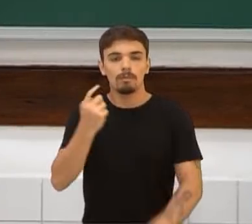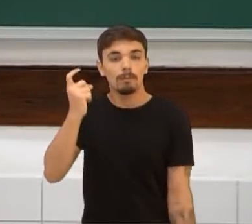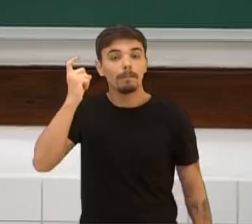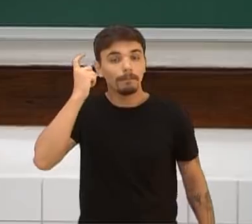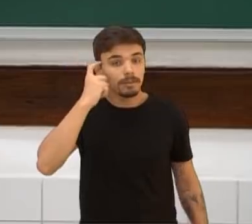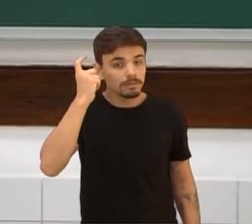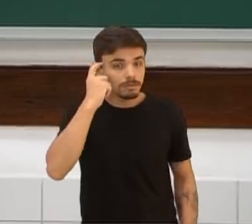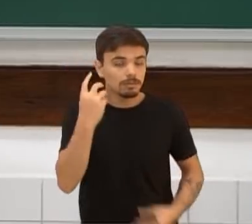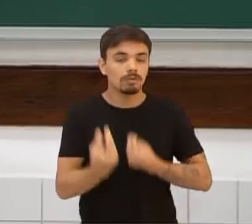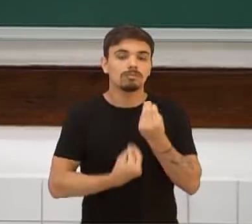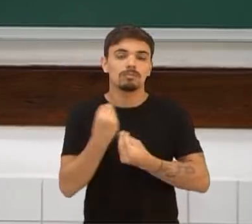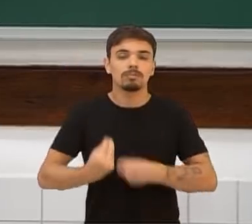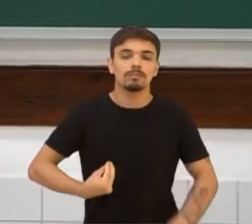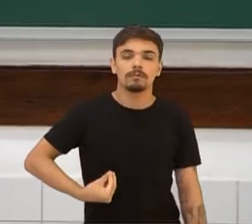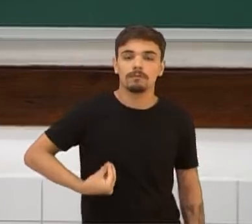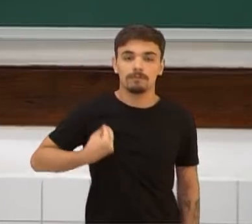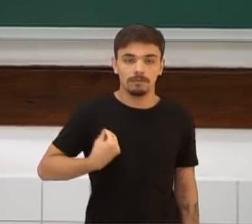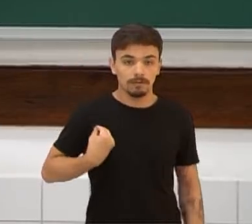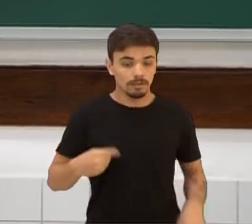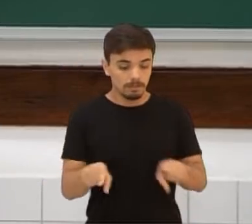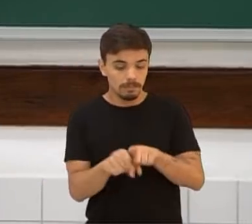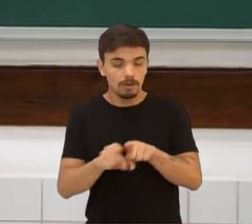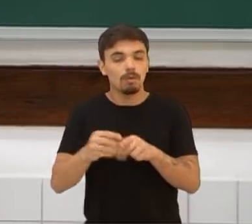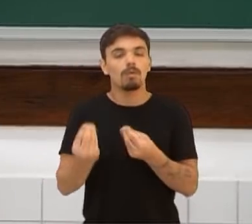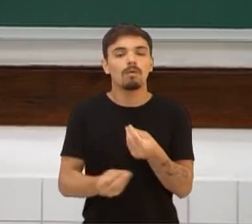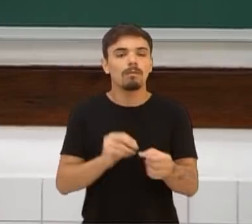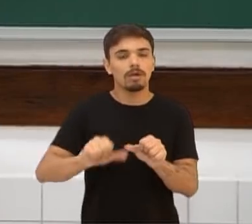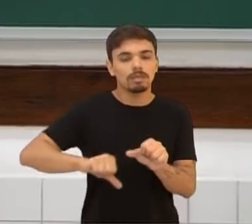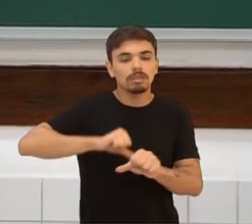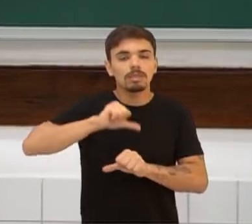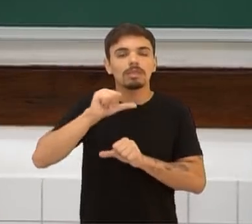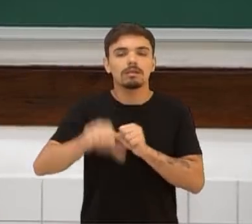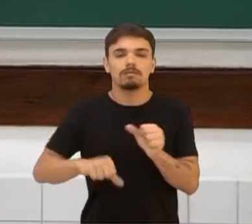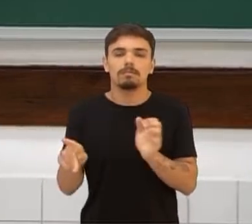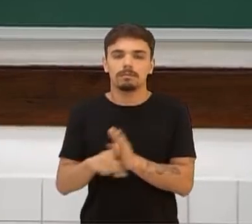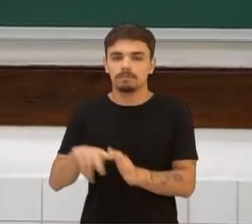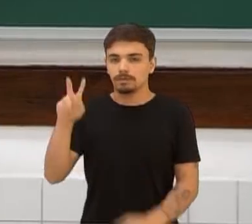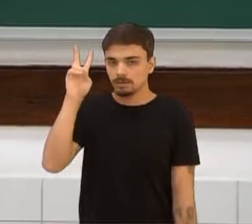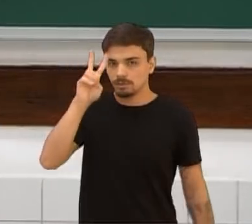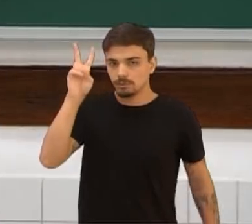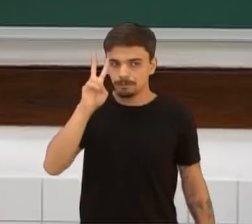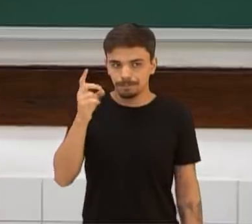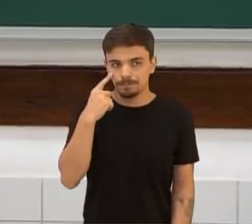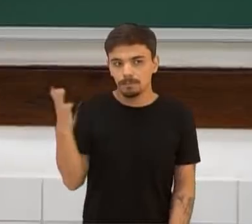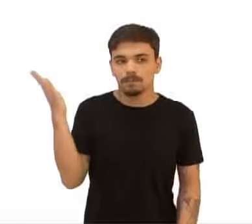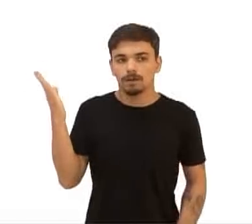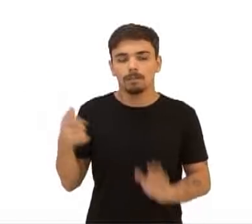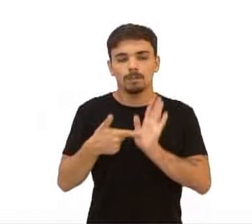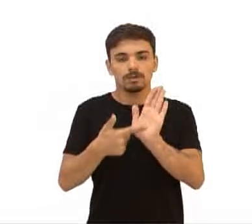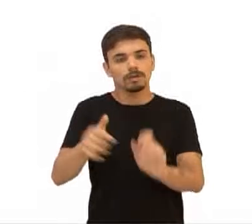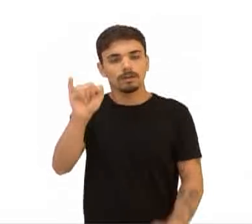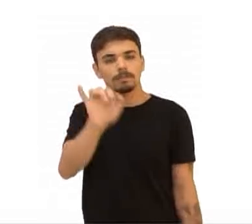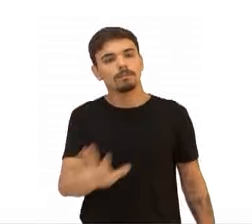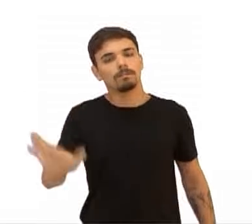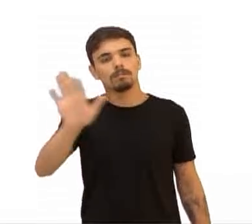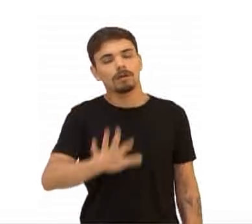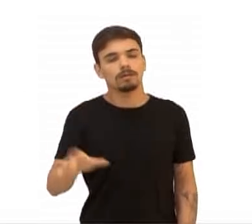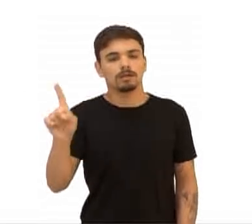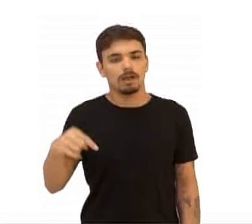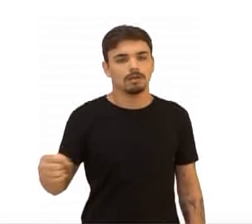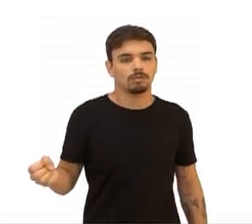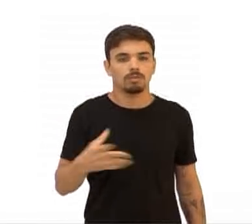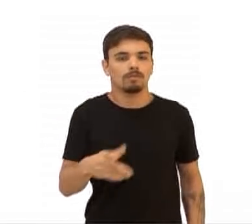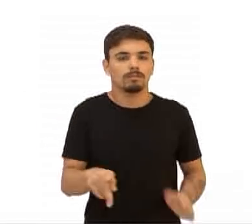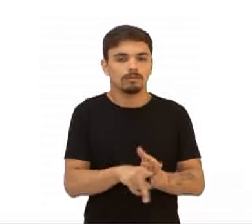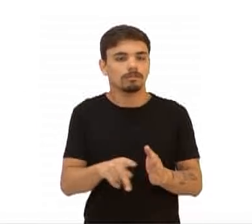pensam, como eles vivem e como eles transformam a história também. Aqui eu trouxe uma imagem bastante recente